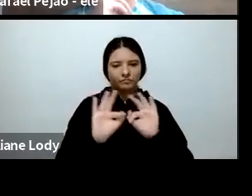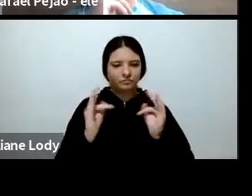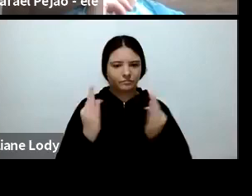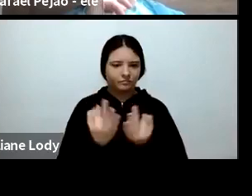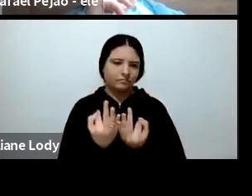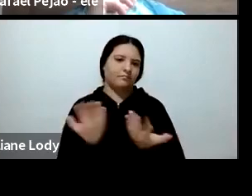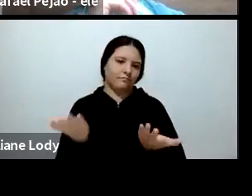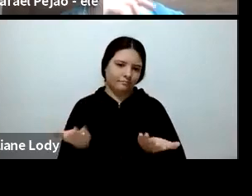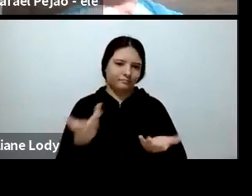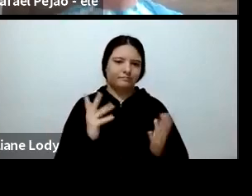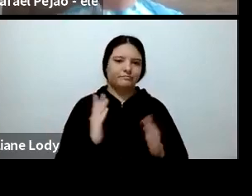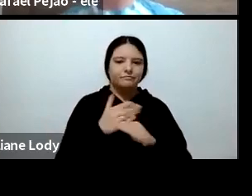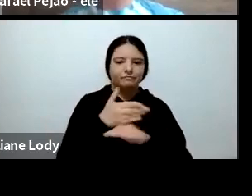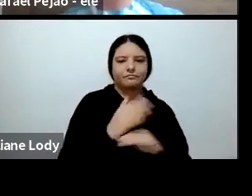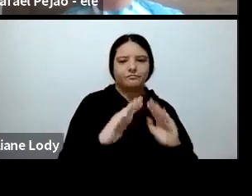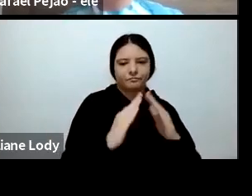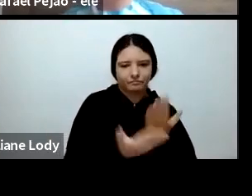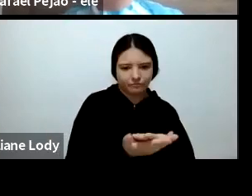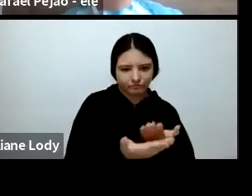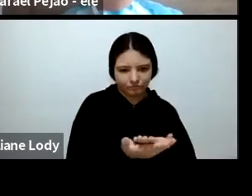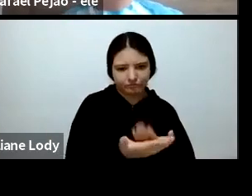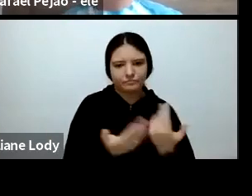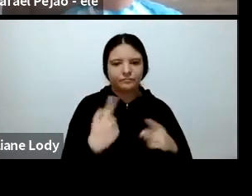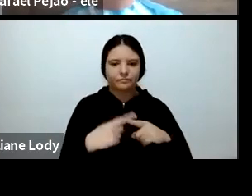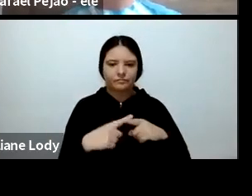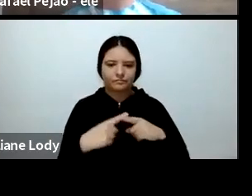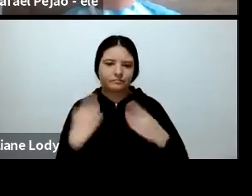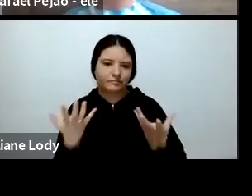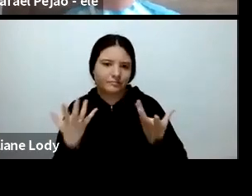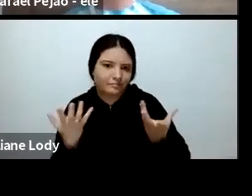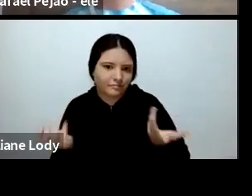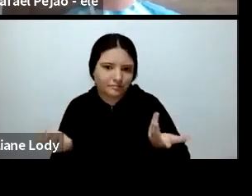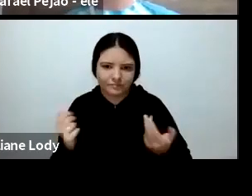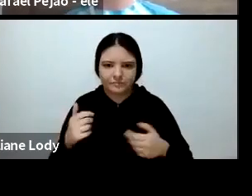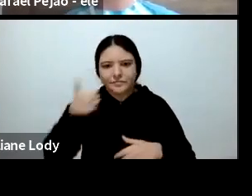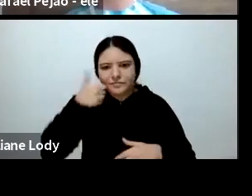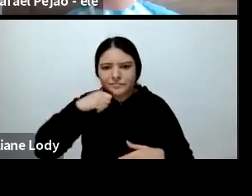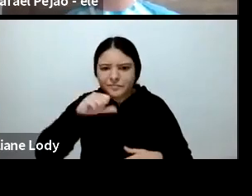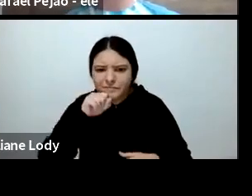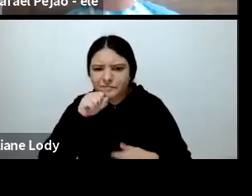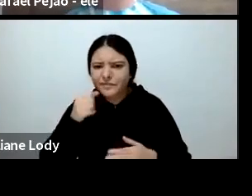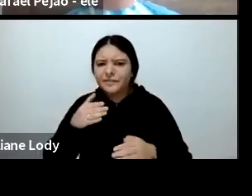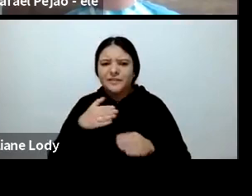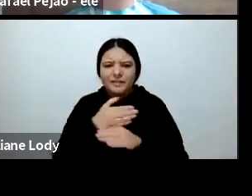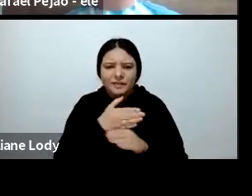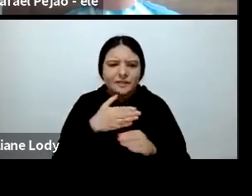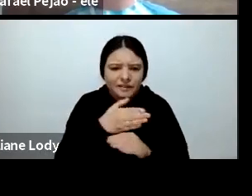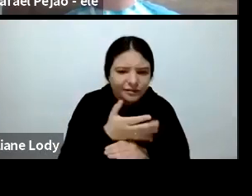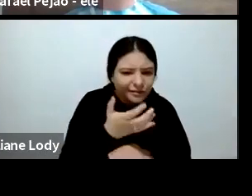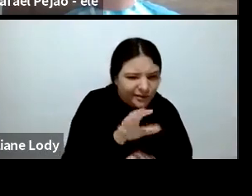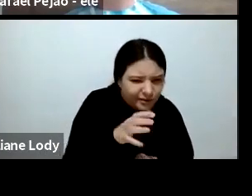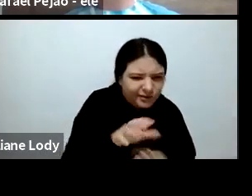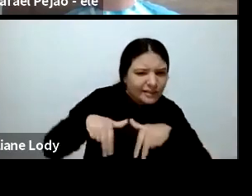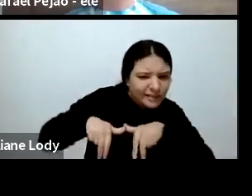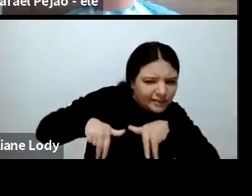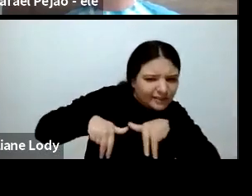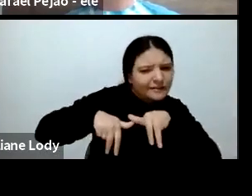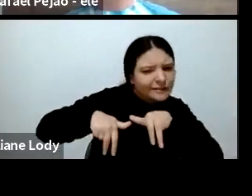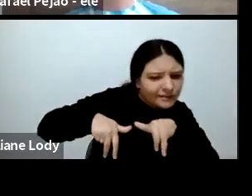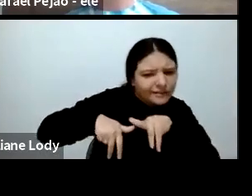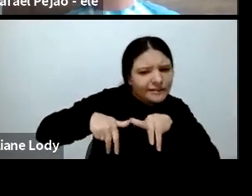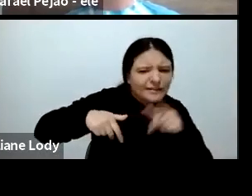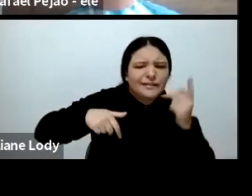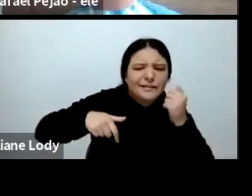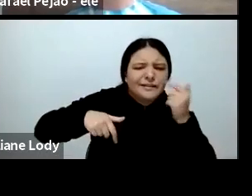né? Muitas vezes elas ficam dando a mão, não querem soltar a mão da mãe, não querem entrar na escola, e aquela coisa toda, aquela choradeira,